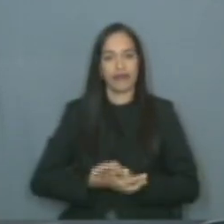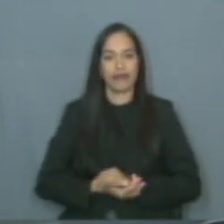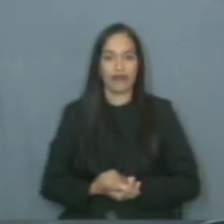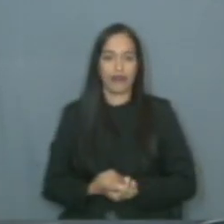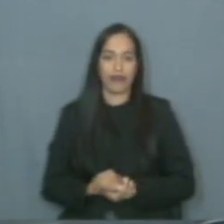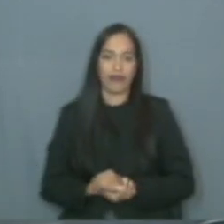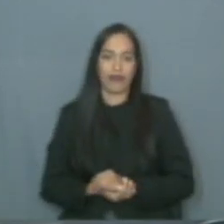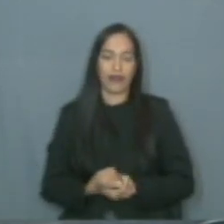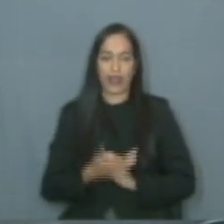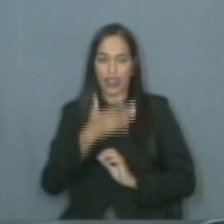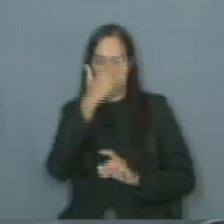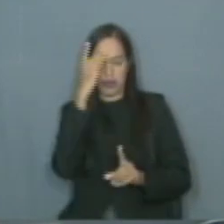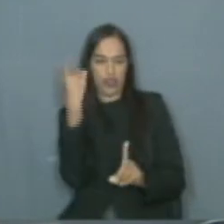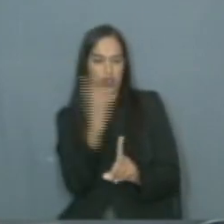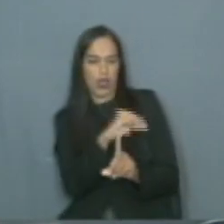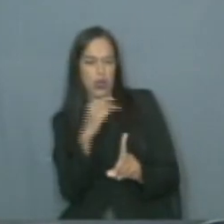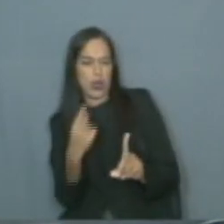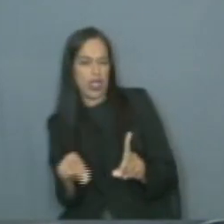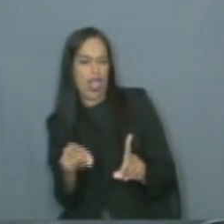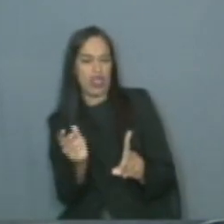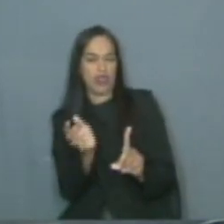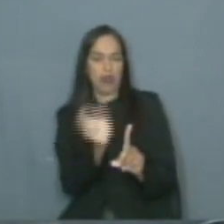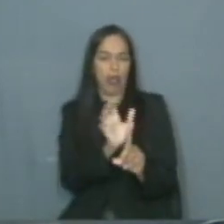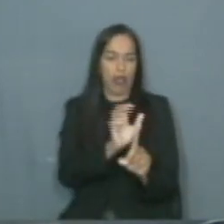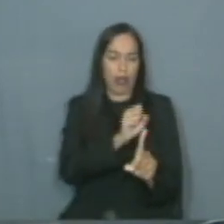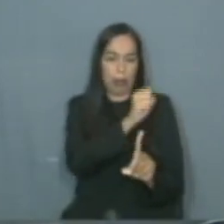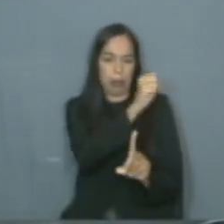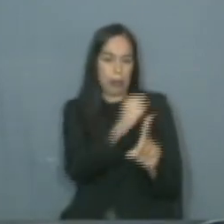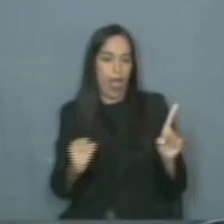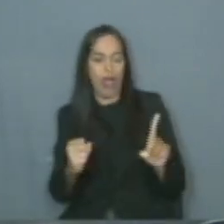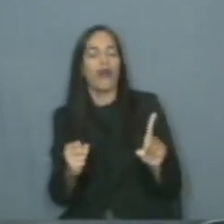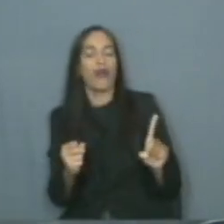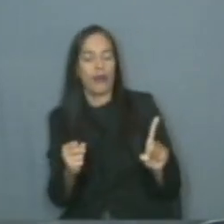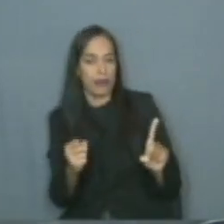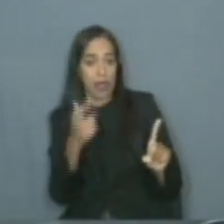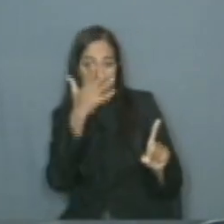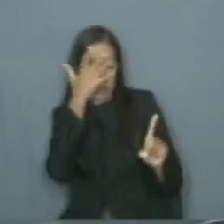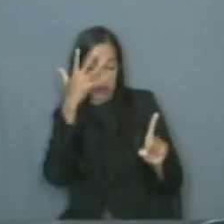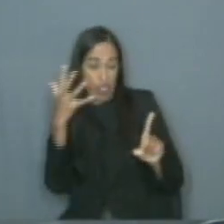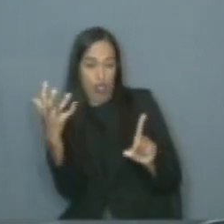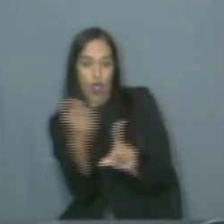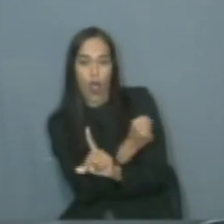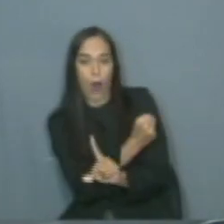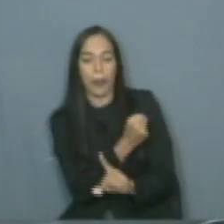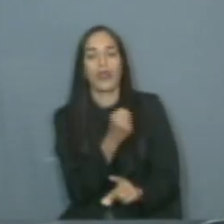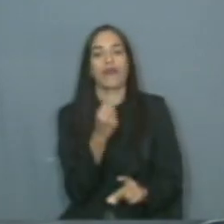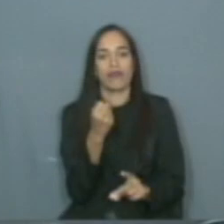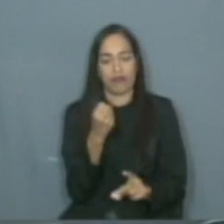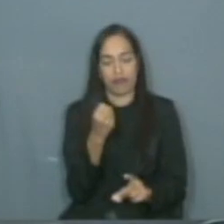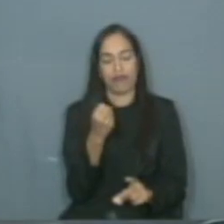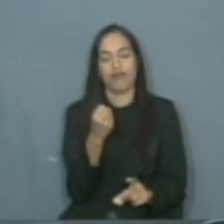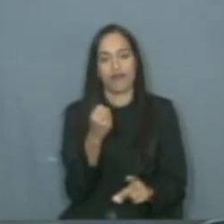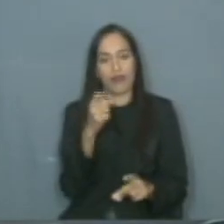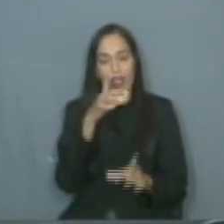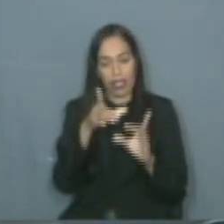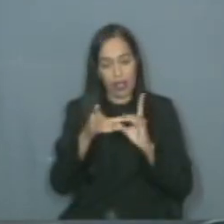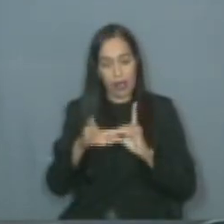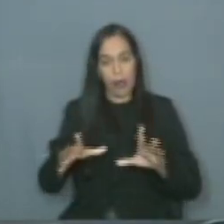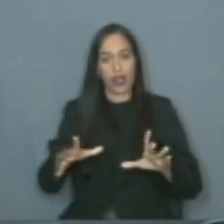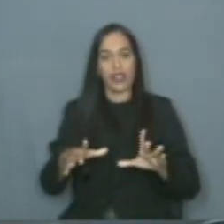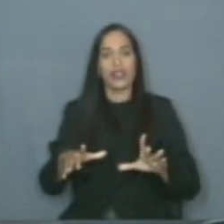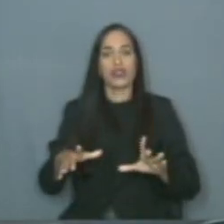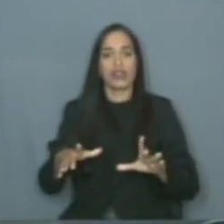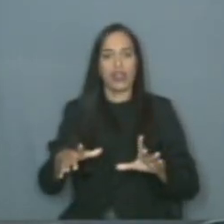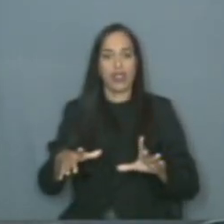pessoas que torturaram, essas pessoas que mataram, essas pessoas que deram um golpe na democracia, essas pessoas que colocaram a gente na idade